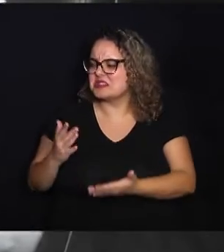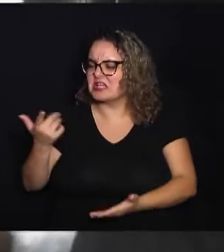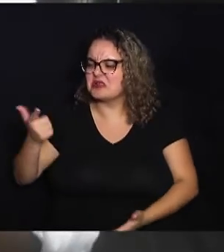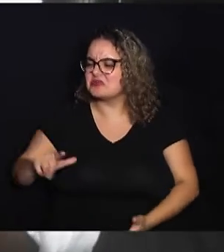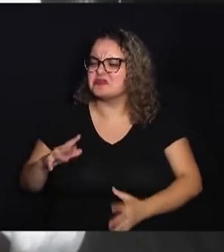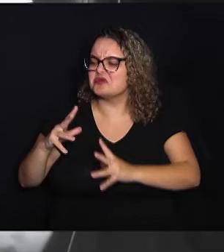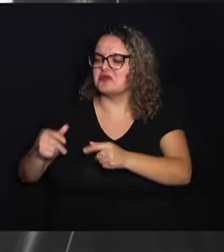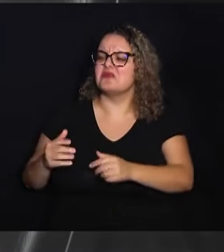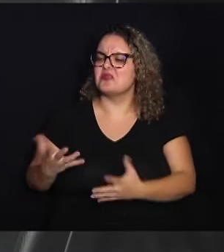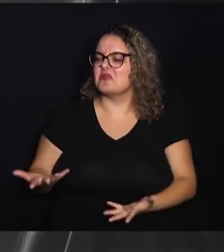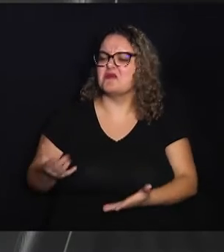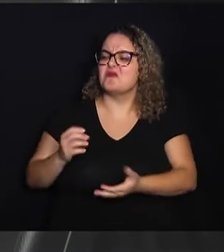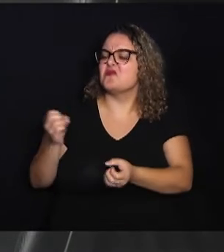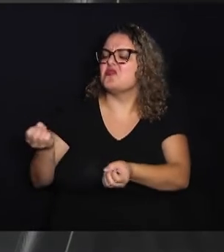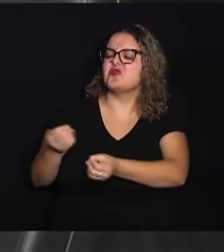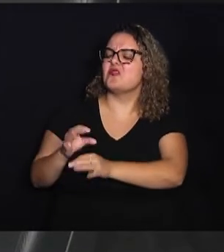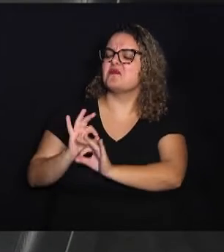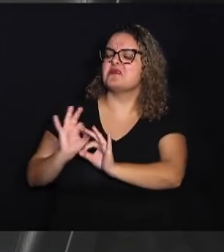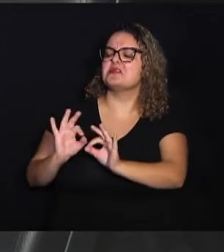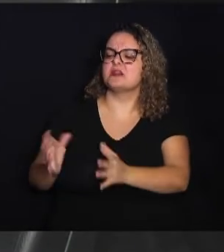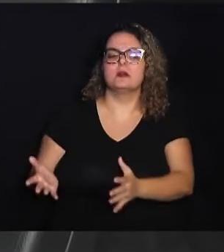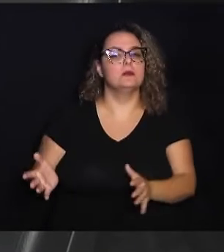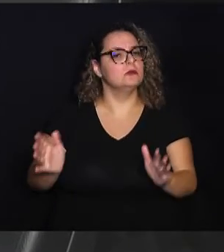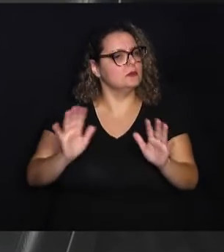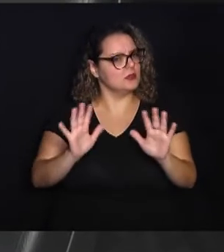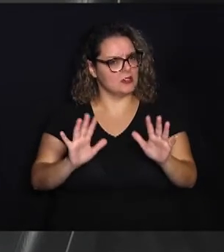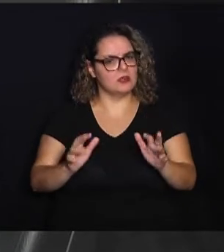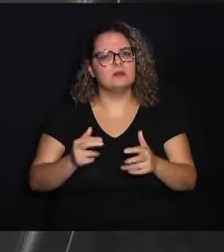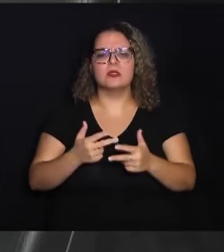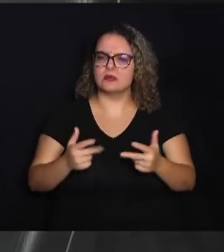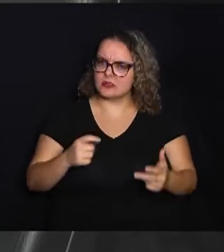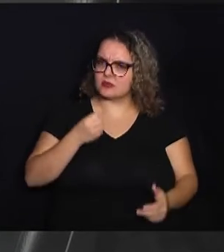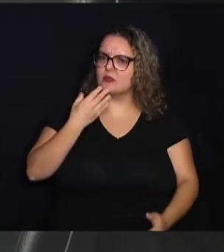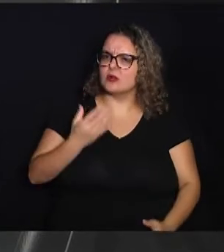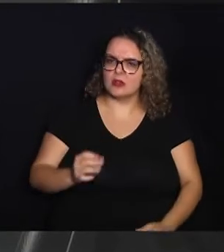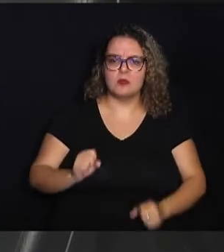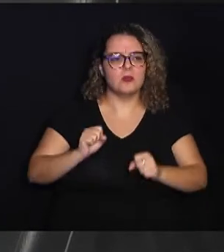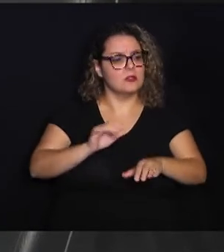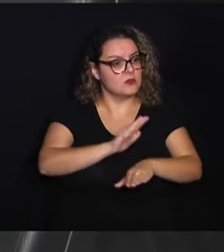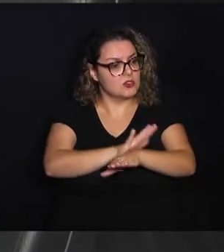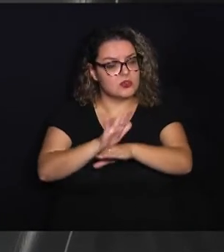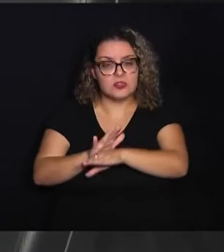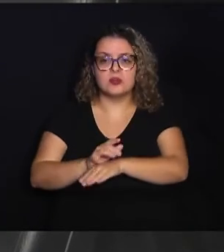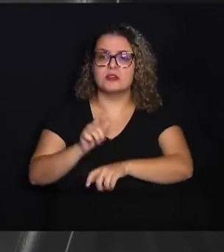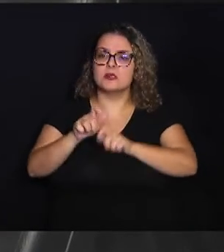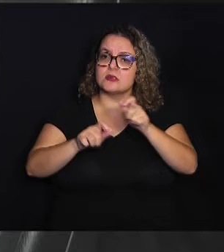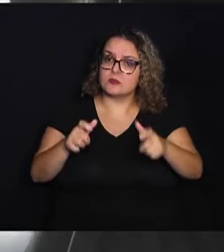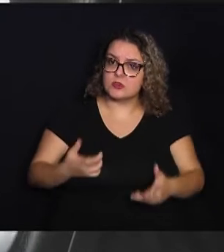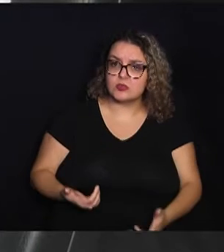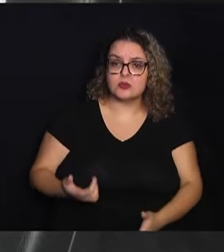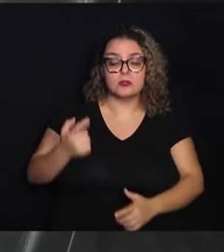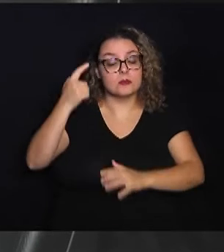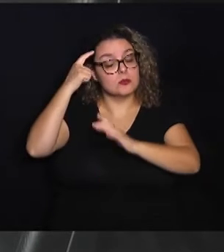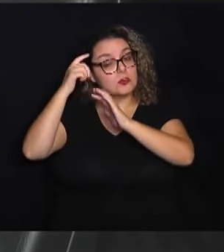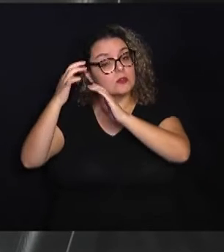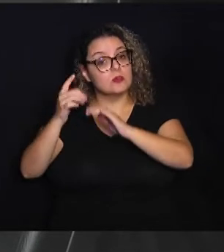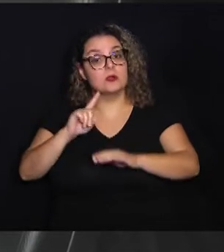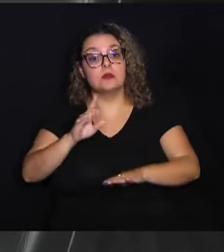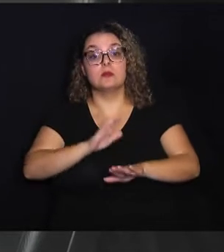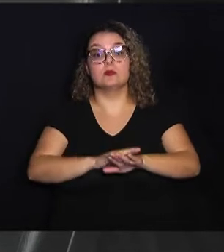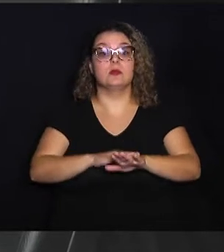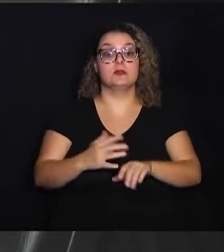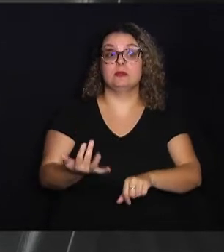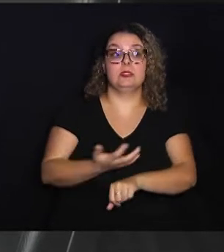fazer essa mudança, pode contribuir, a gente pode fazer com que as pessoas reflitam mais, não ajam tanto com